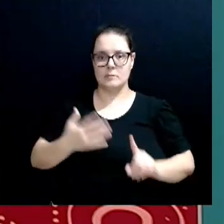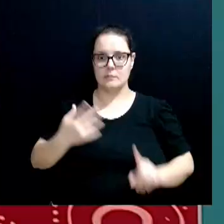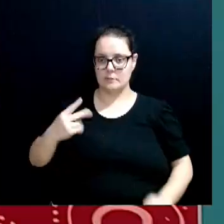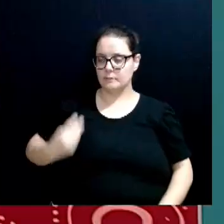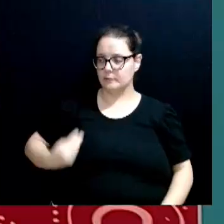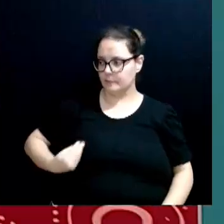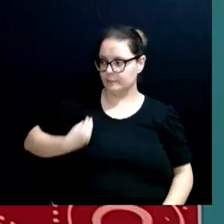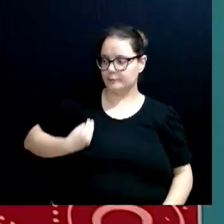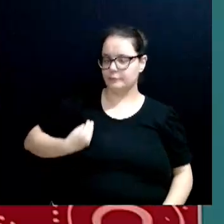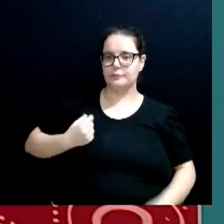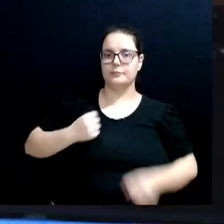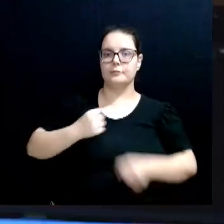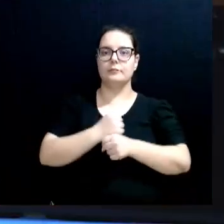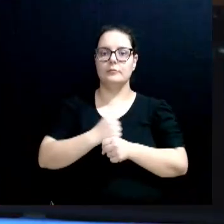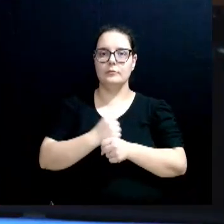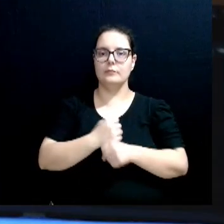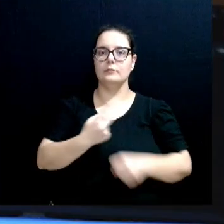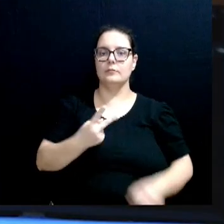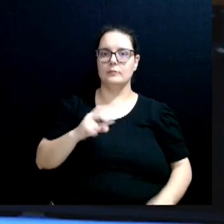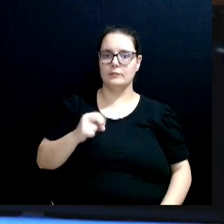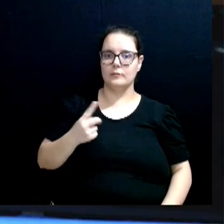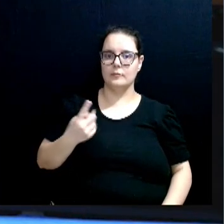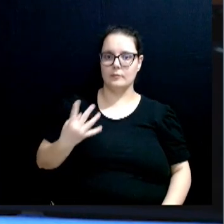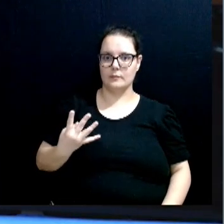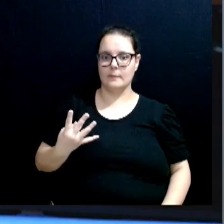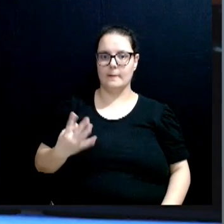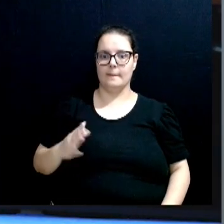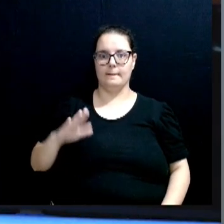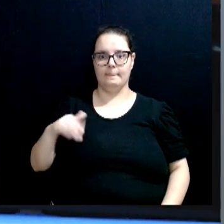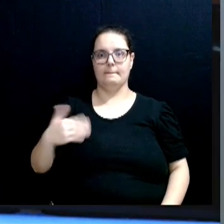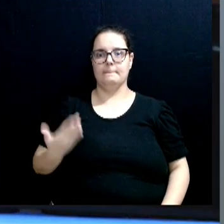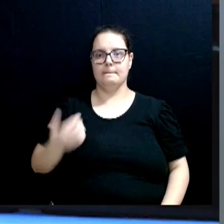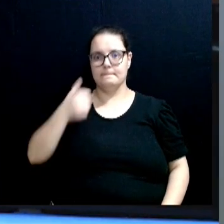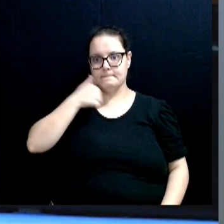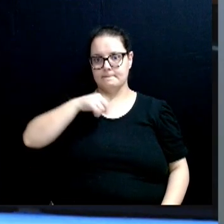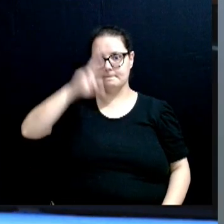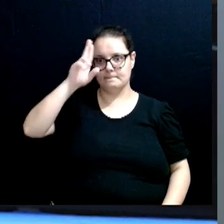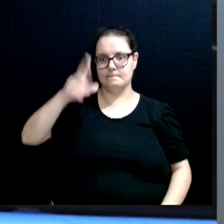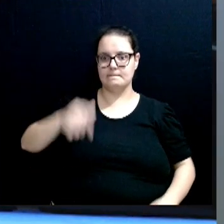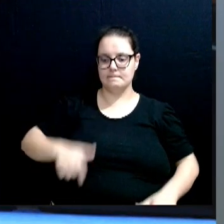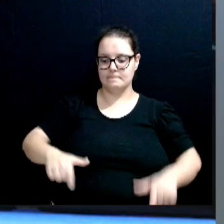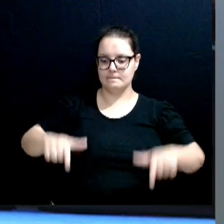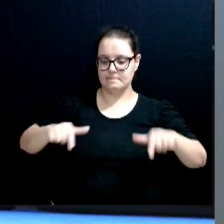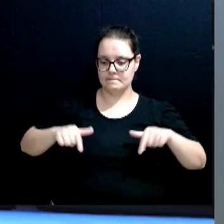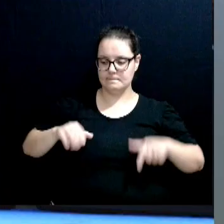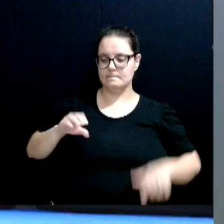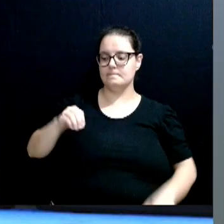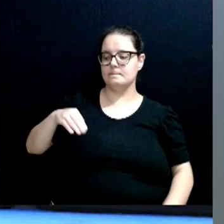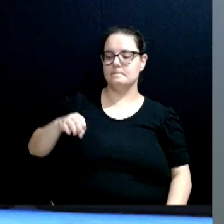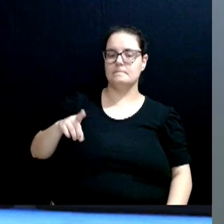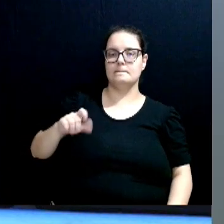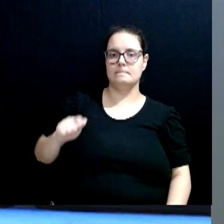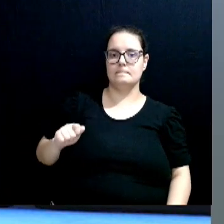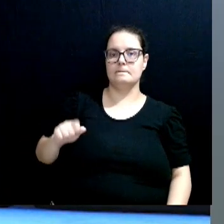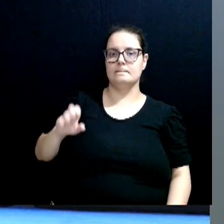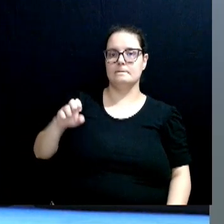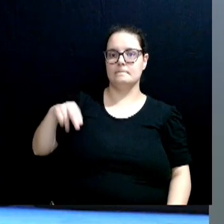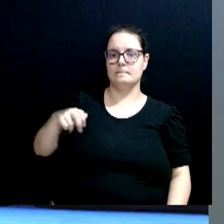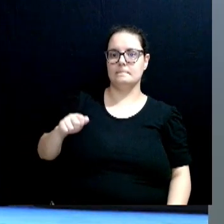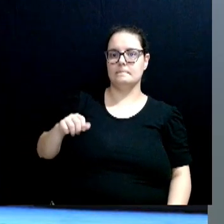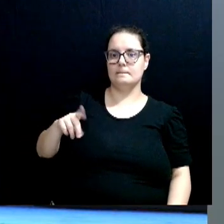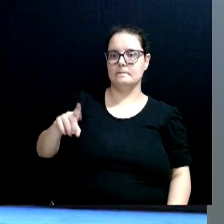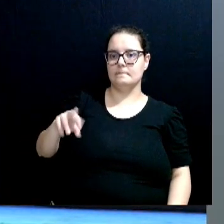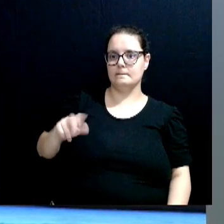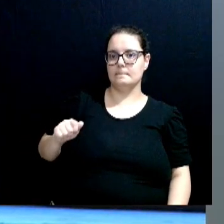ano de 2014, quando a senhora recebeu a comenda Senador Abdias Nascimento. Como é que foi para a